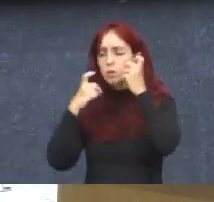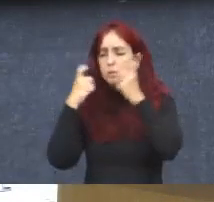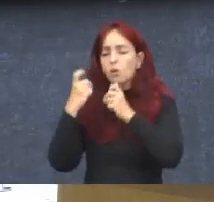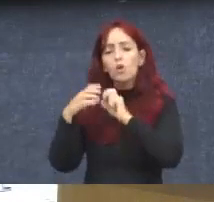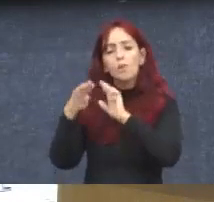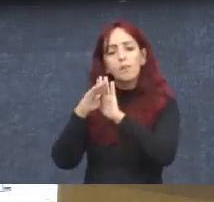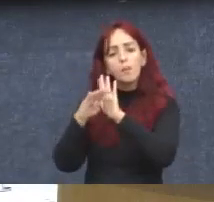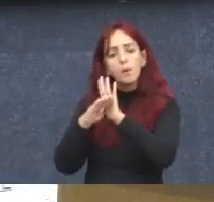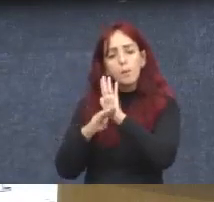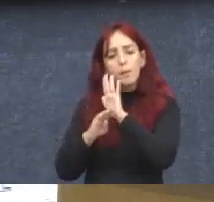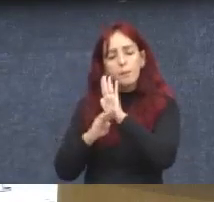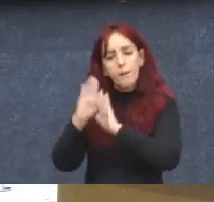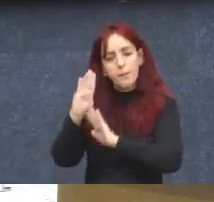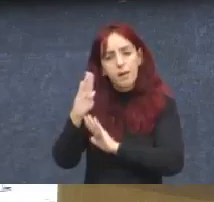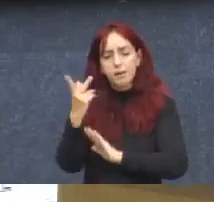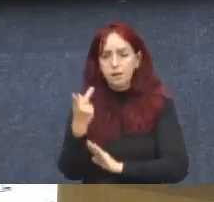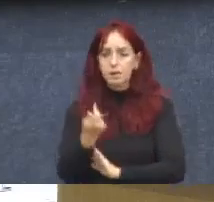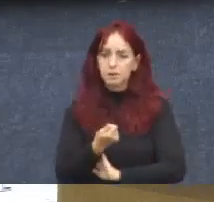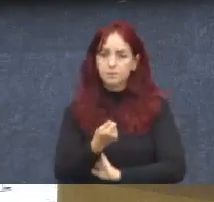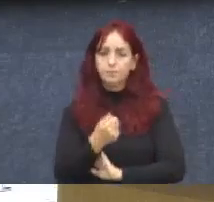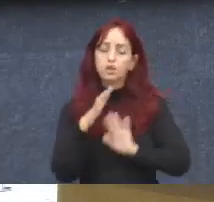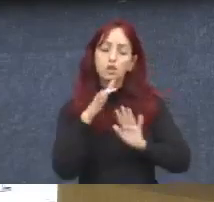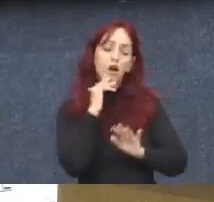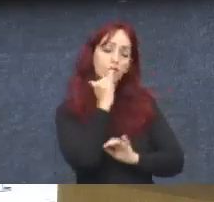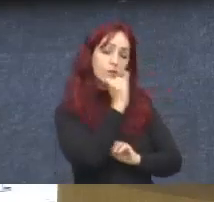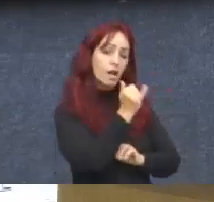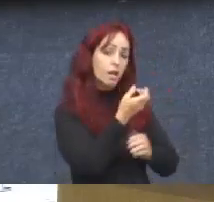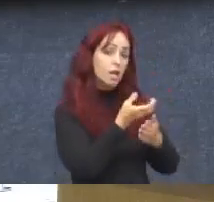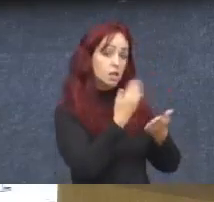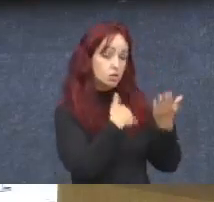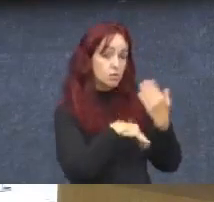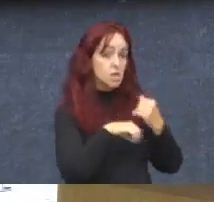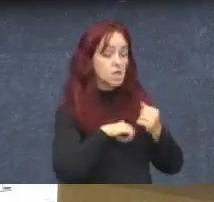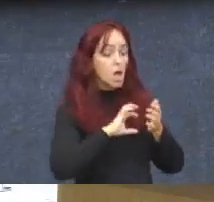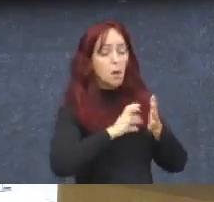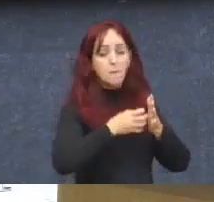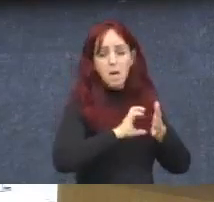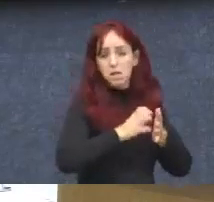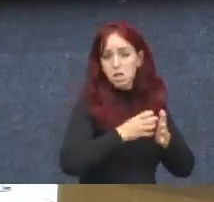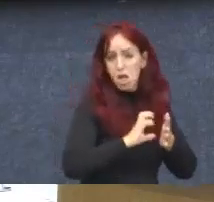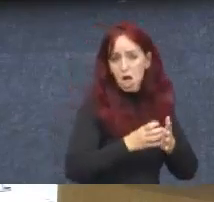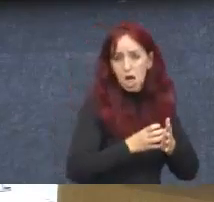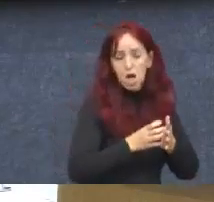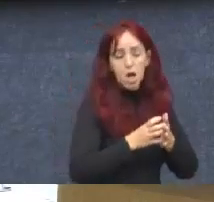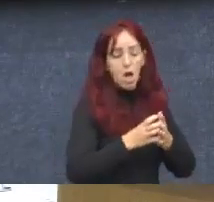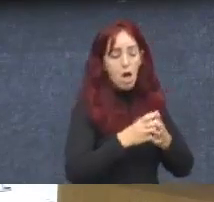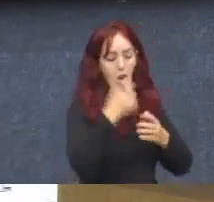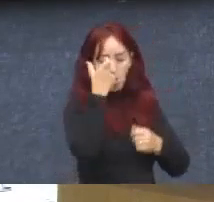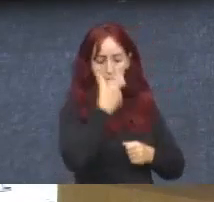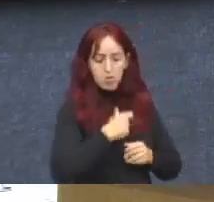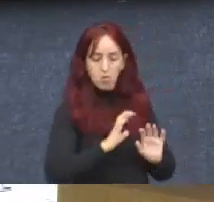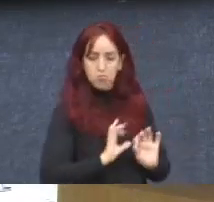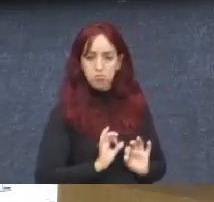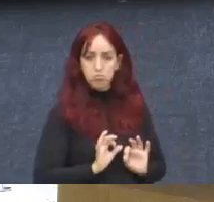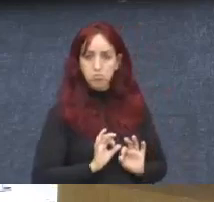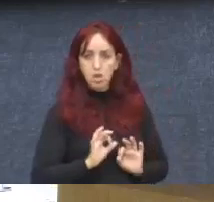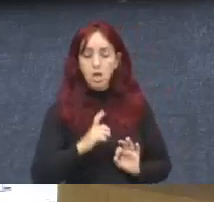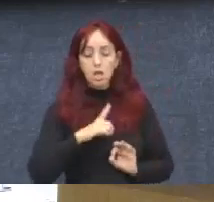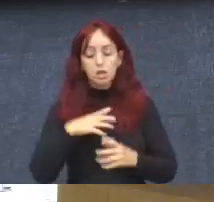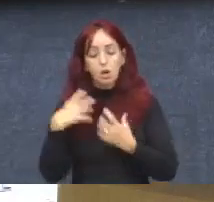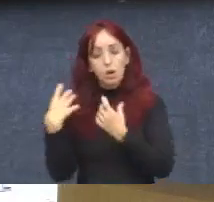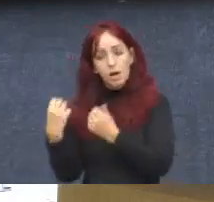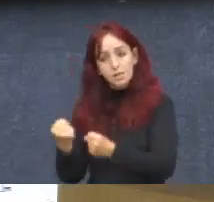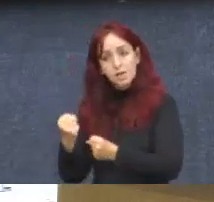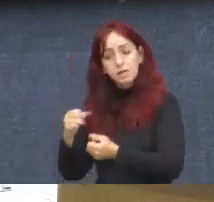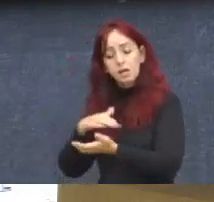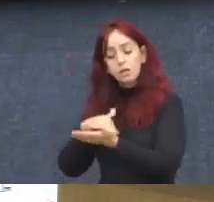da cidade. Como disse anteriormente, não é um pleito partidário, não é um pleito pessoal. Estou assumindo a Secretaria